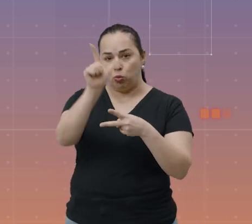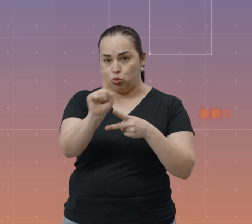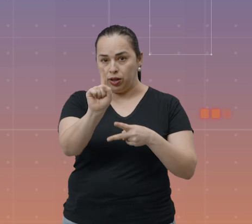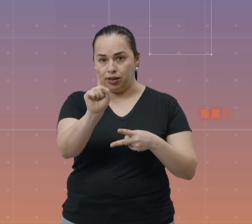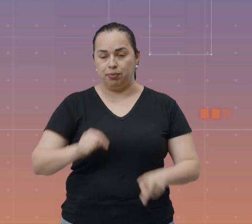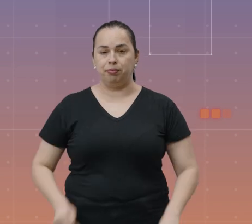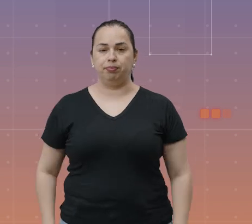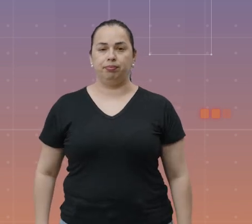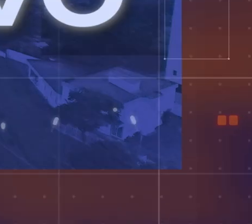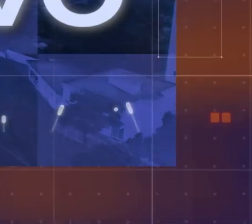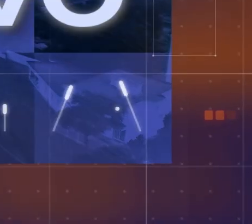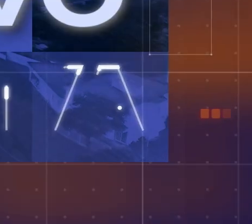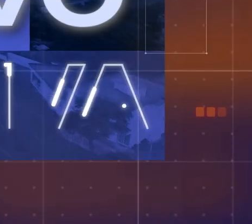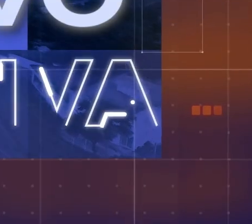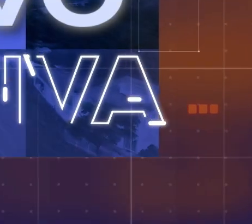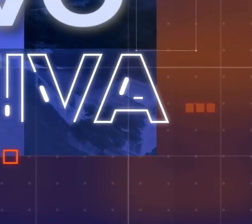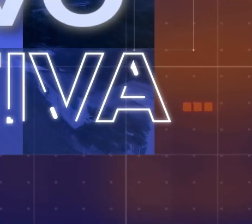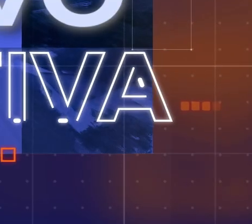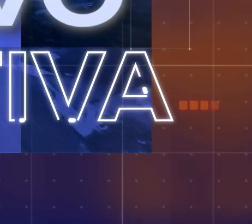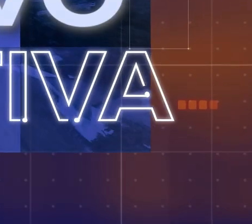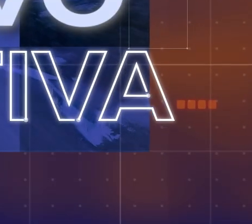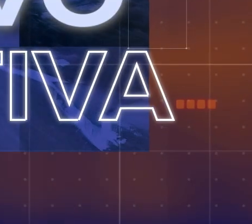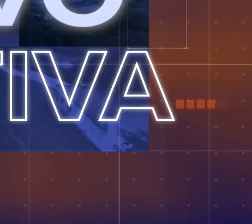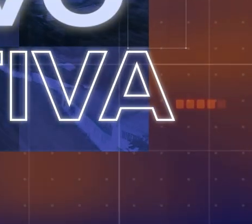esporte. Não sai daí!